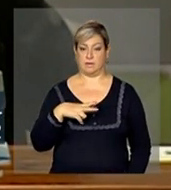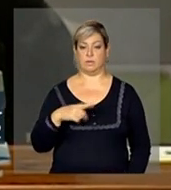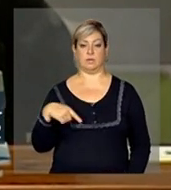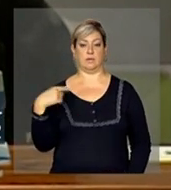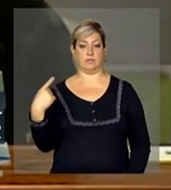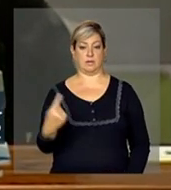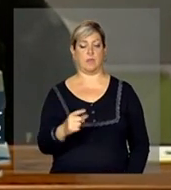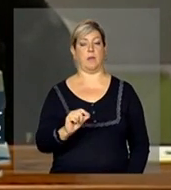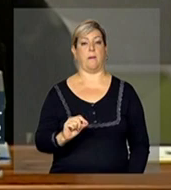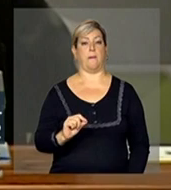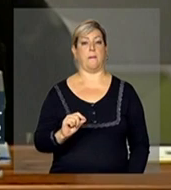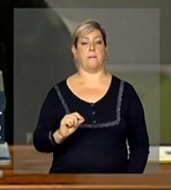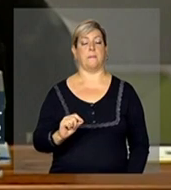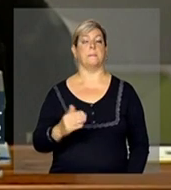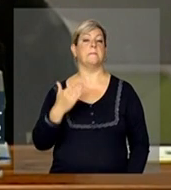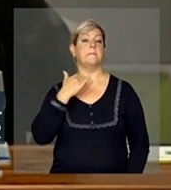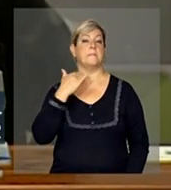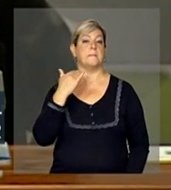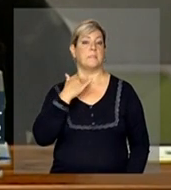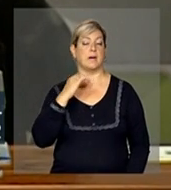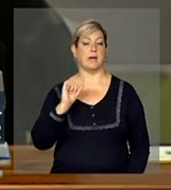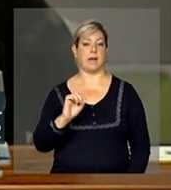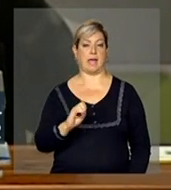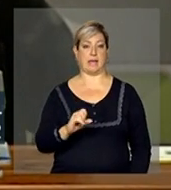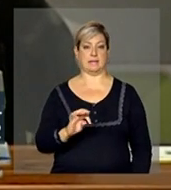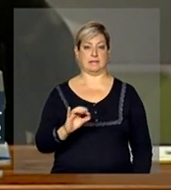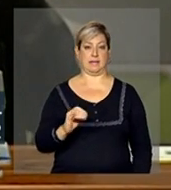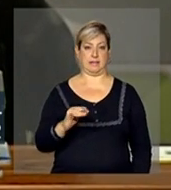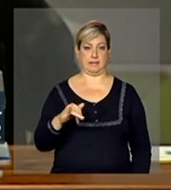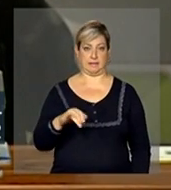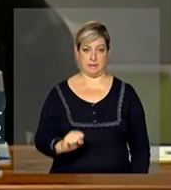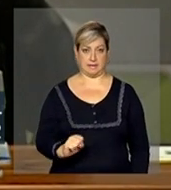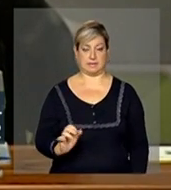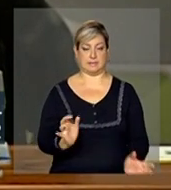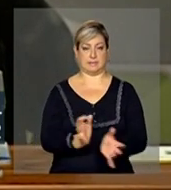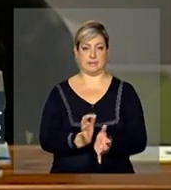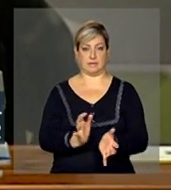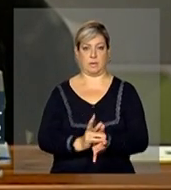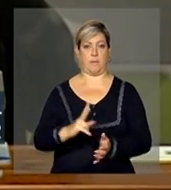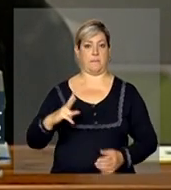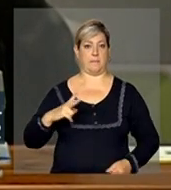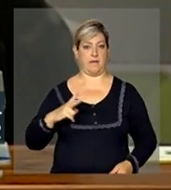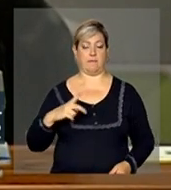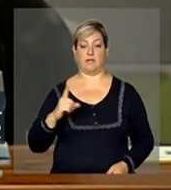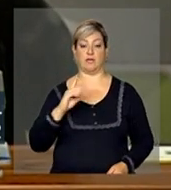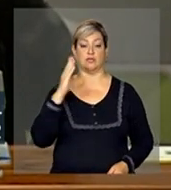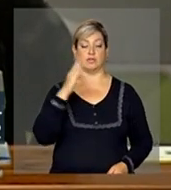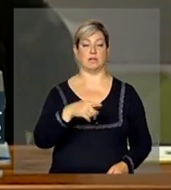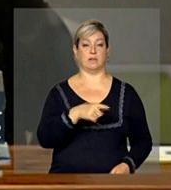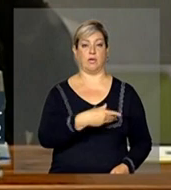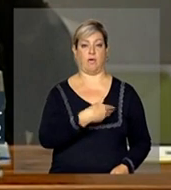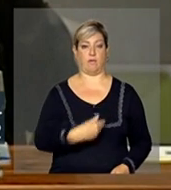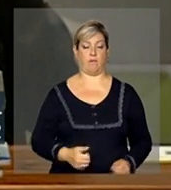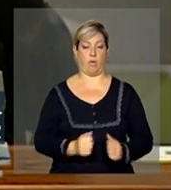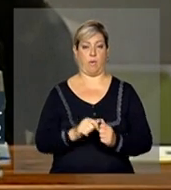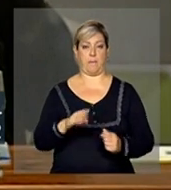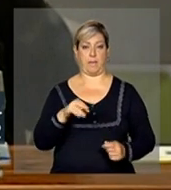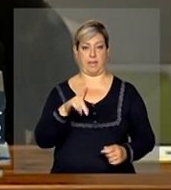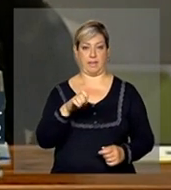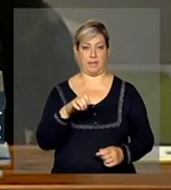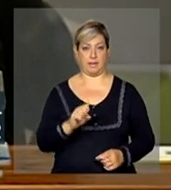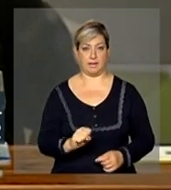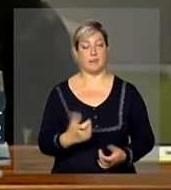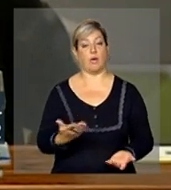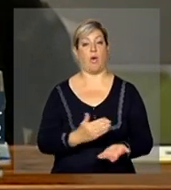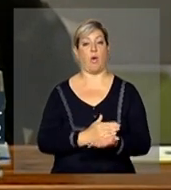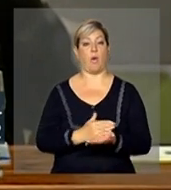bancos estatais, ou seja, o setor privado e não diretamente o governo através do BNDES,